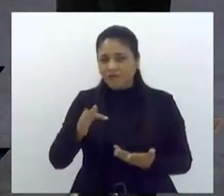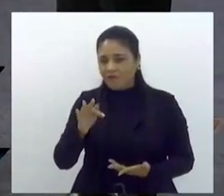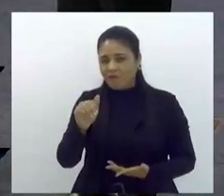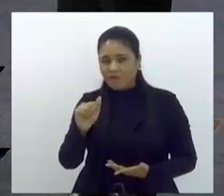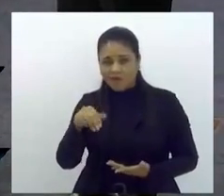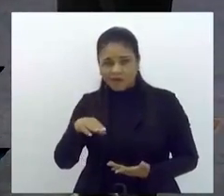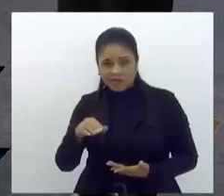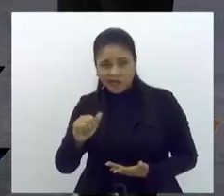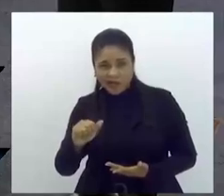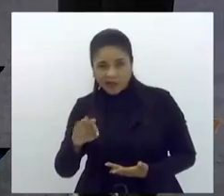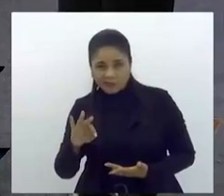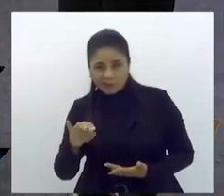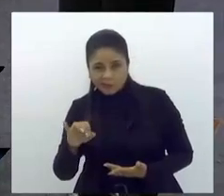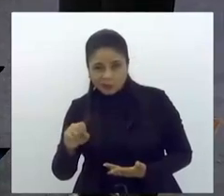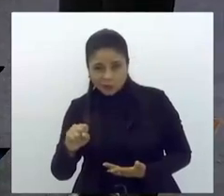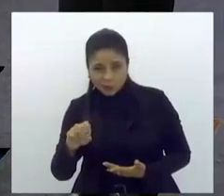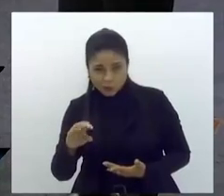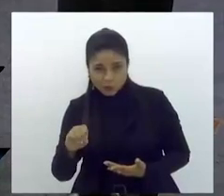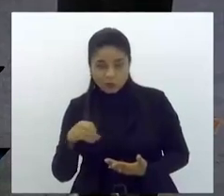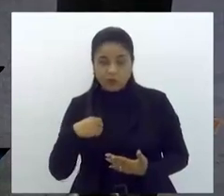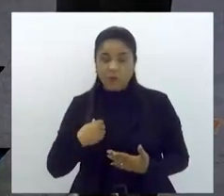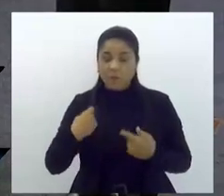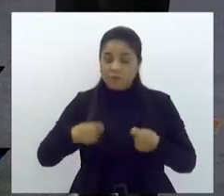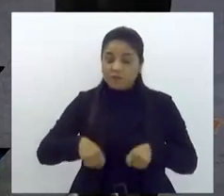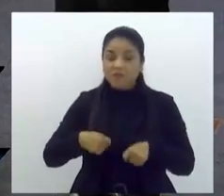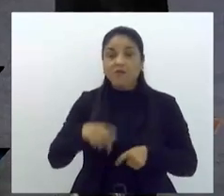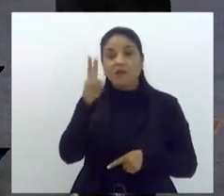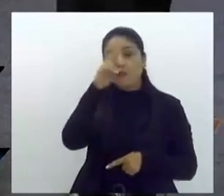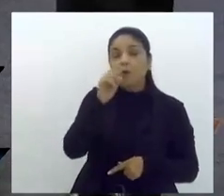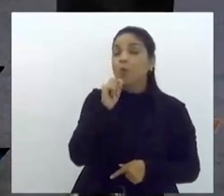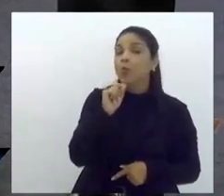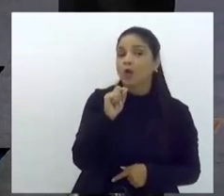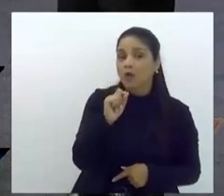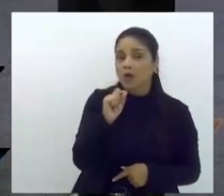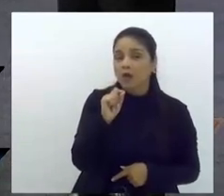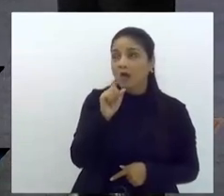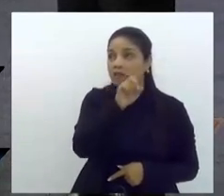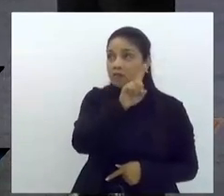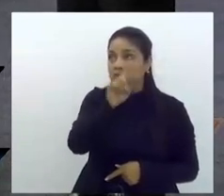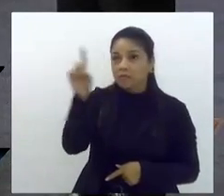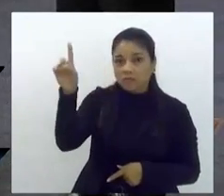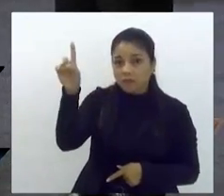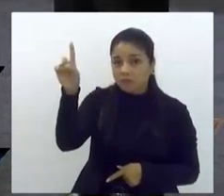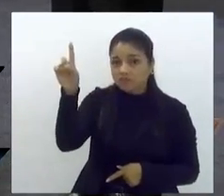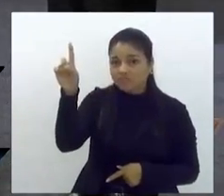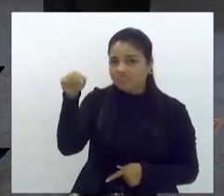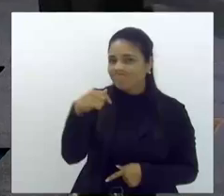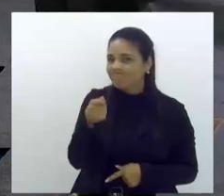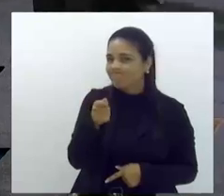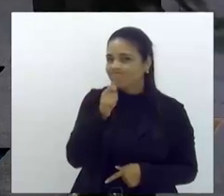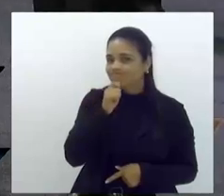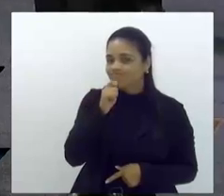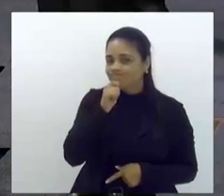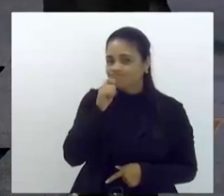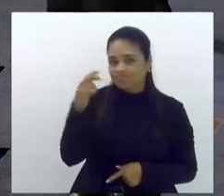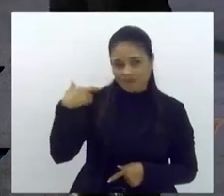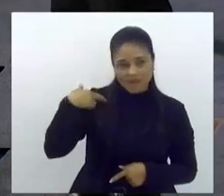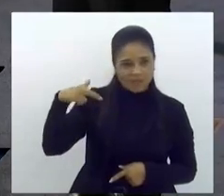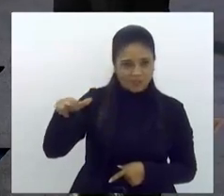tem que se lembrar do mais importante será firme que Deus não tem religião